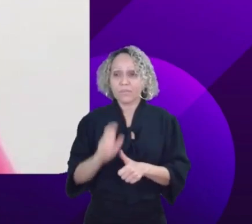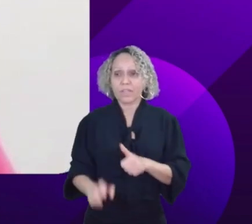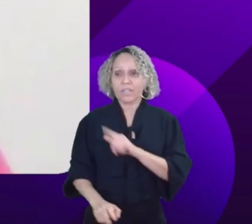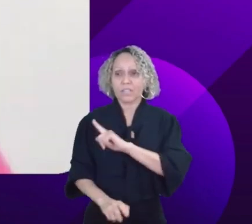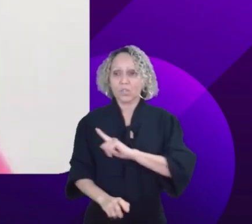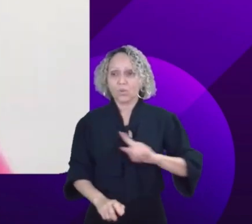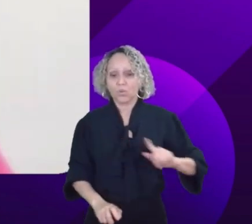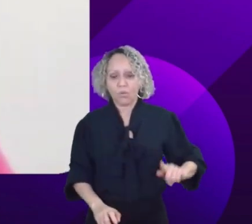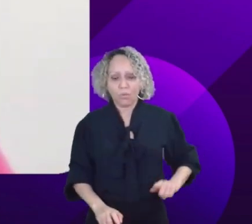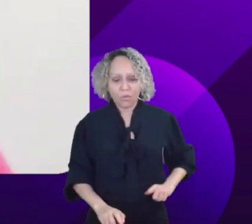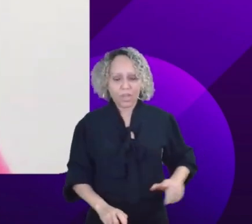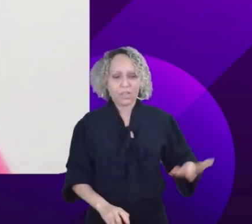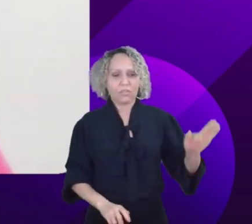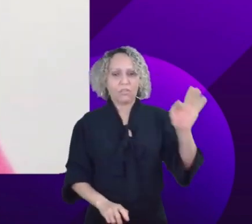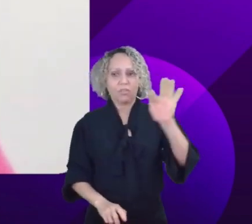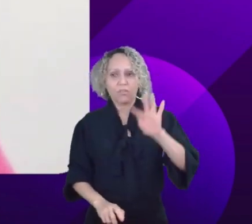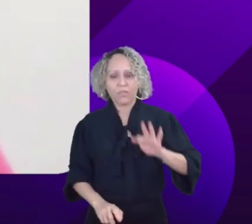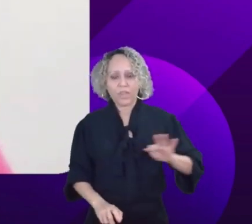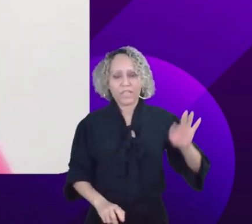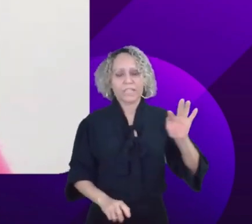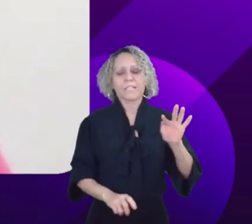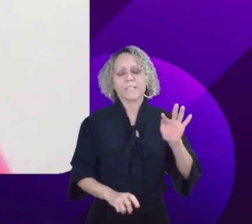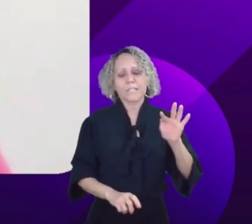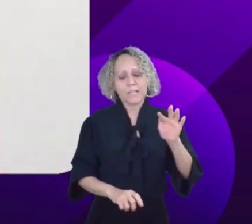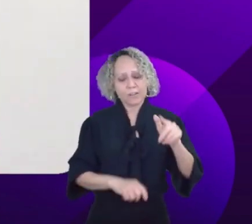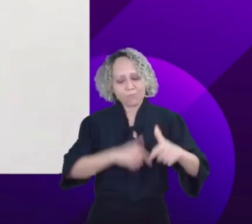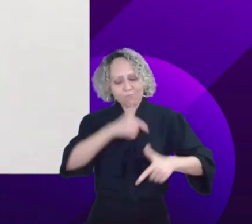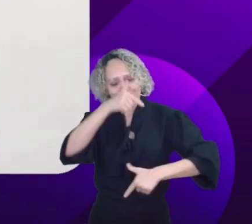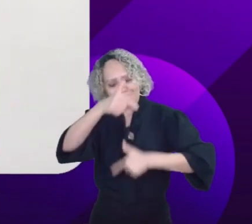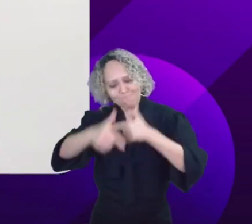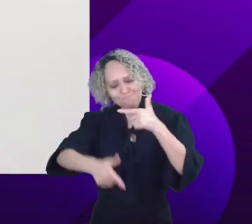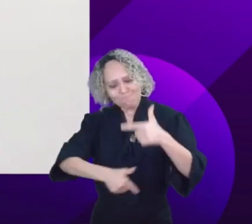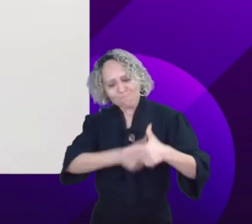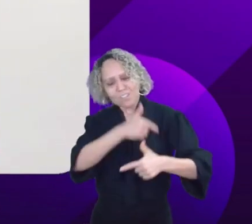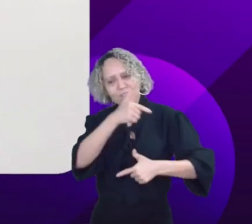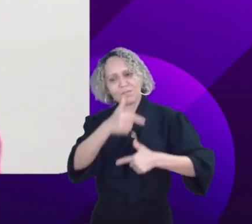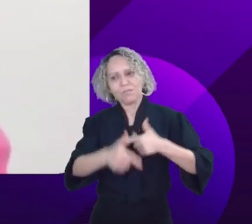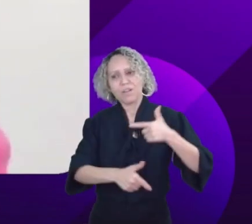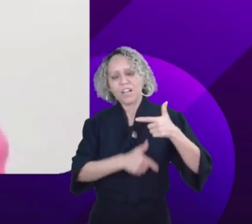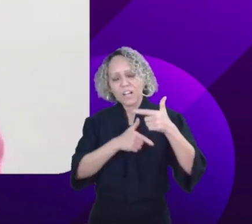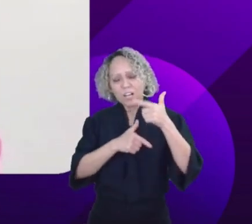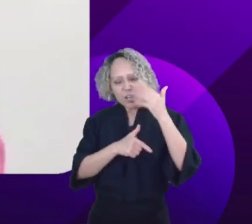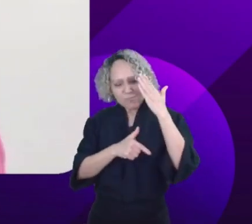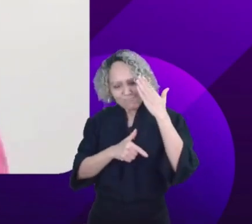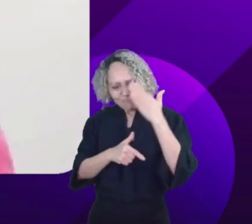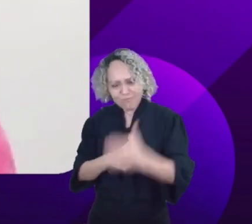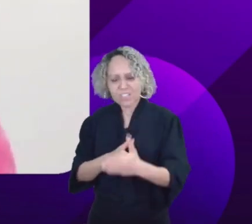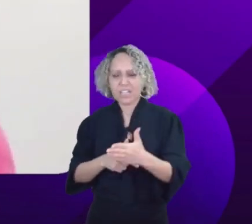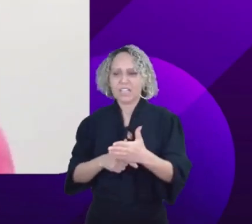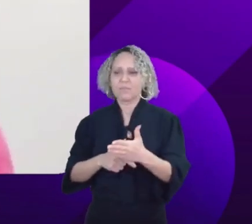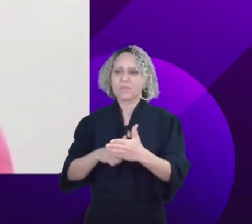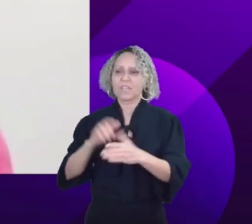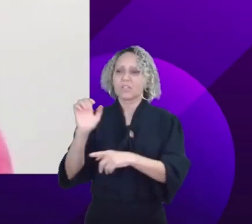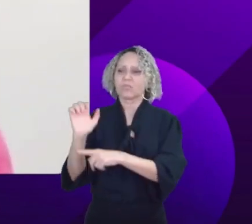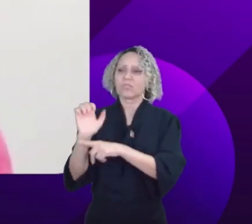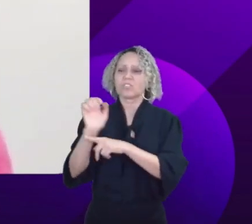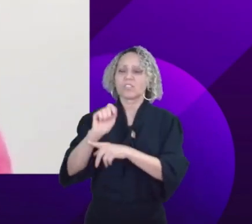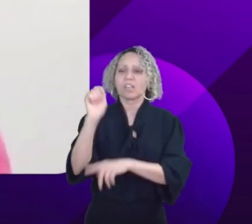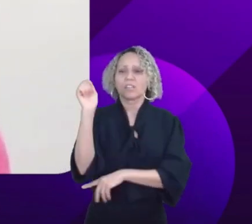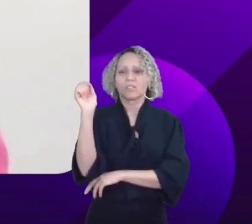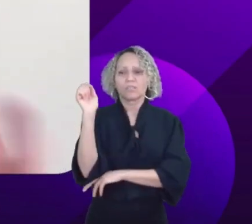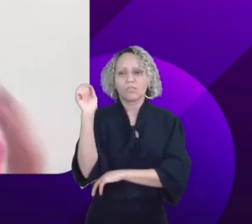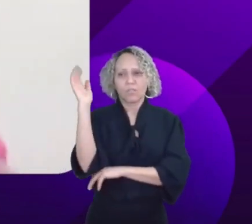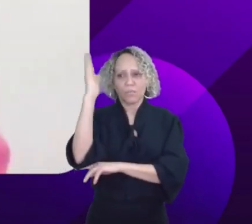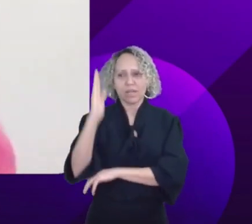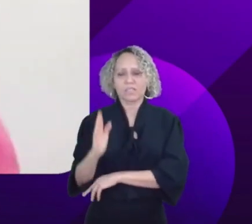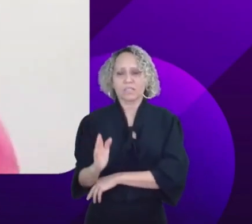né, apoia um estado brasileiro. O desafio é pensar,